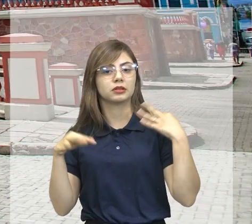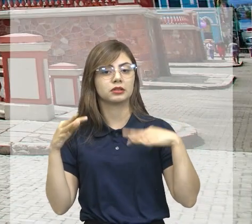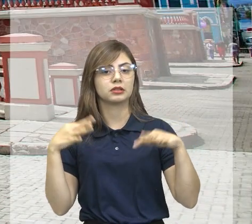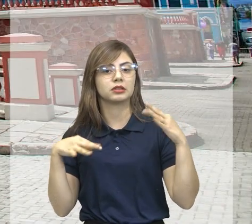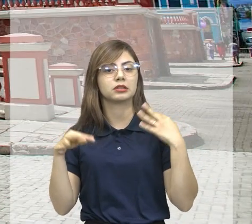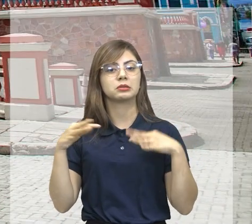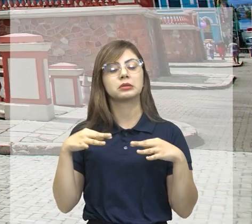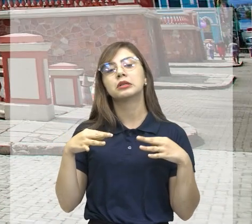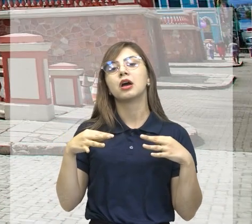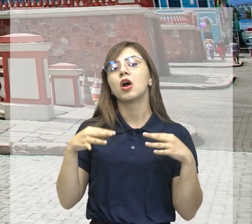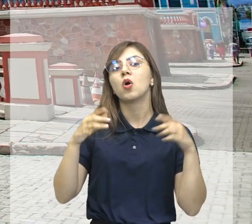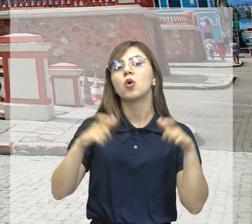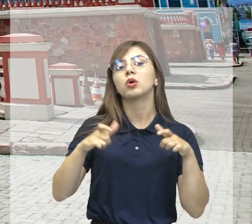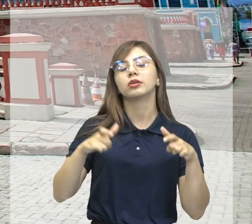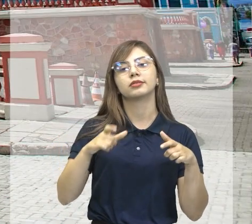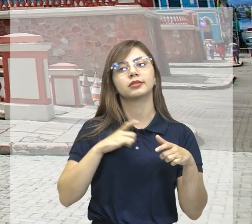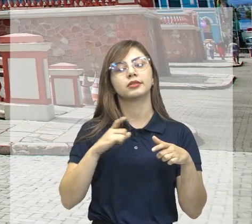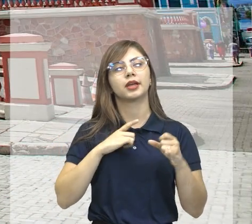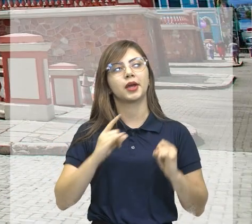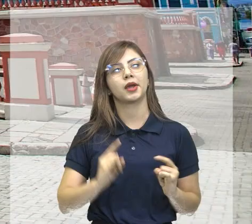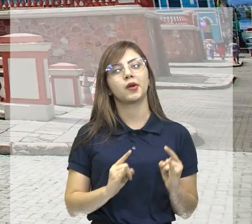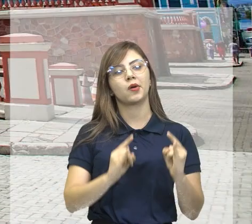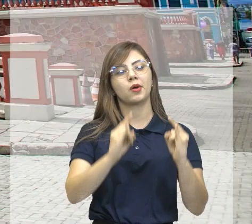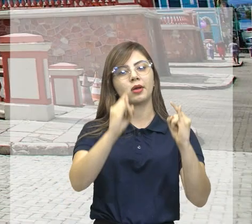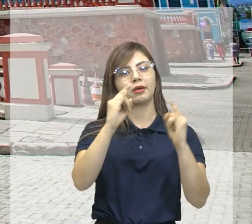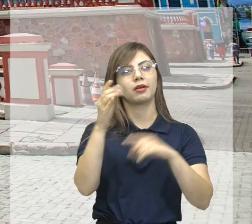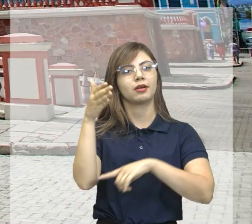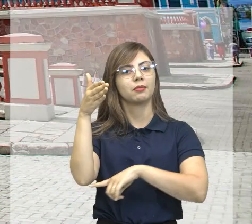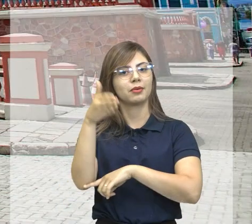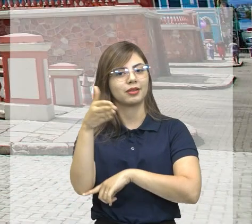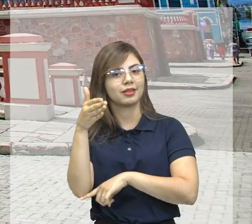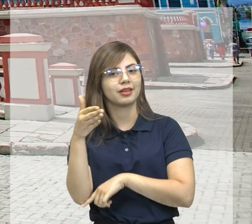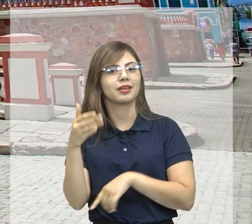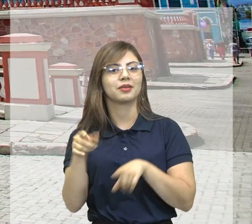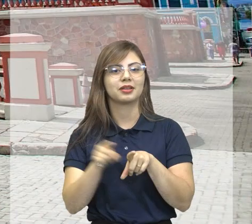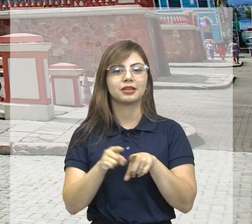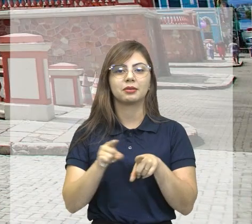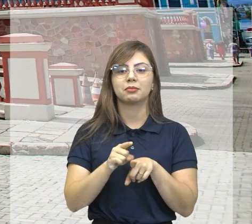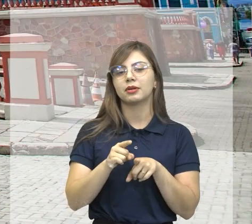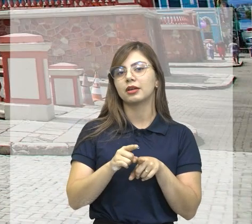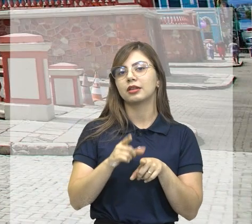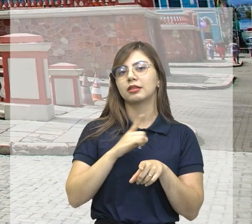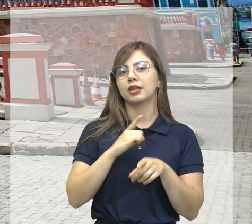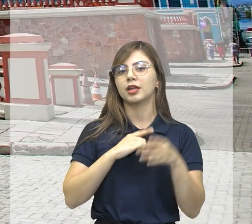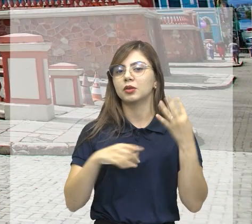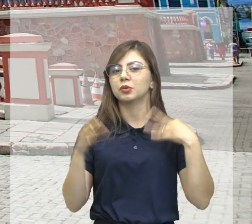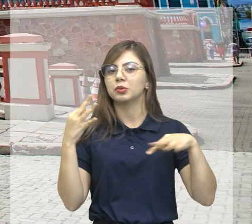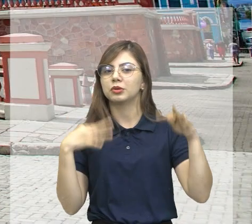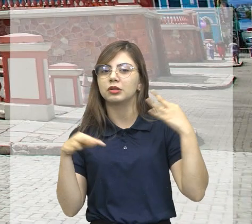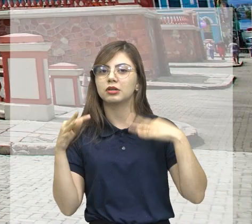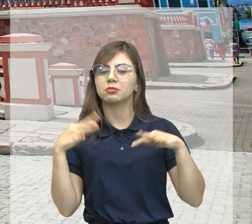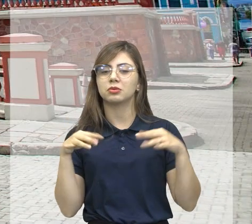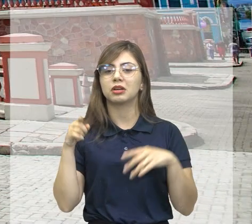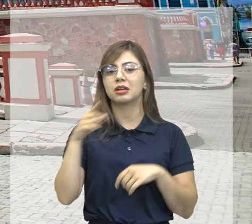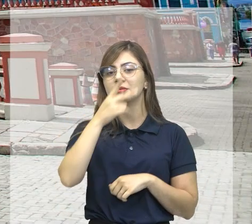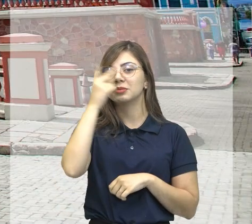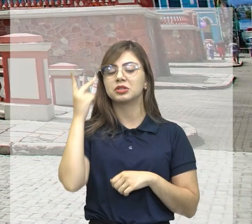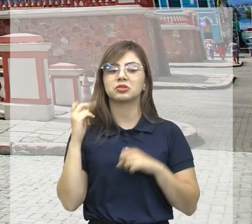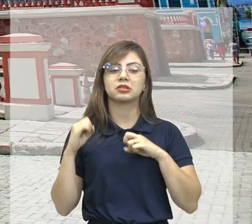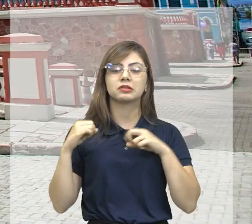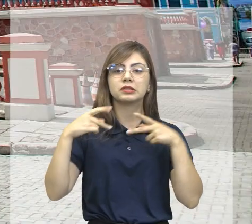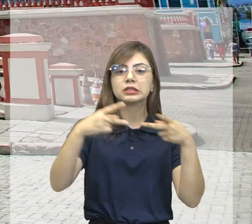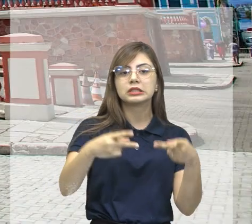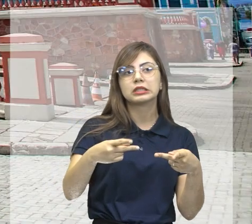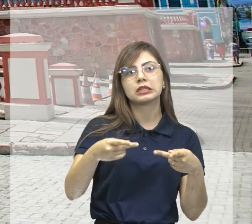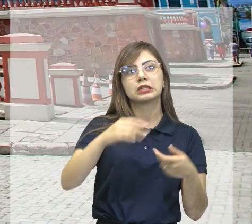Nos hotéis, agências de ecoturismo, né? Porque os turistas, quando vêm para cá, eles querem ver lá a Amazônia,